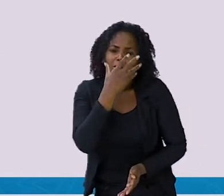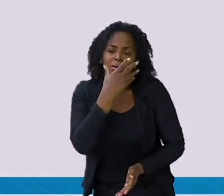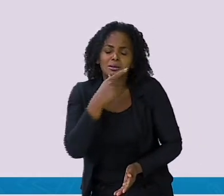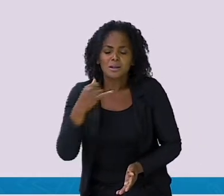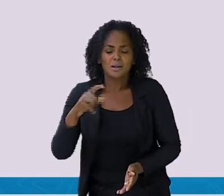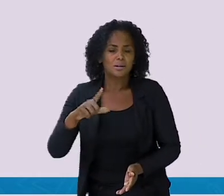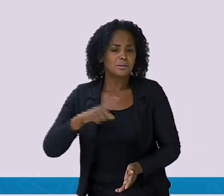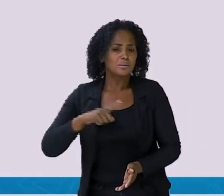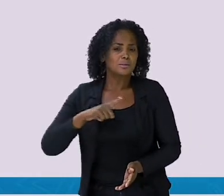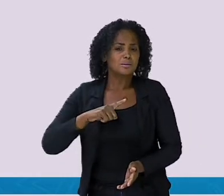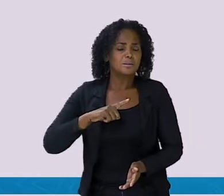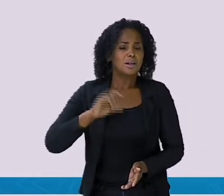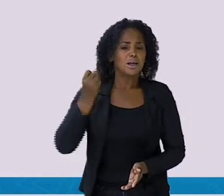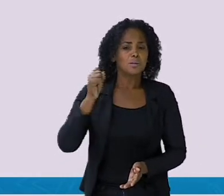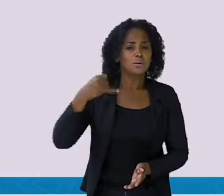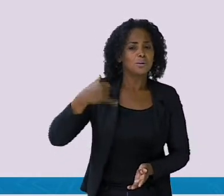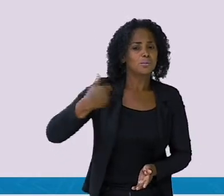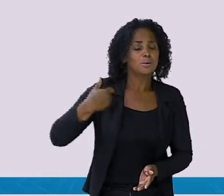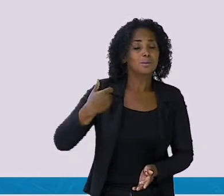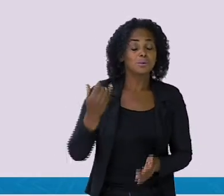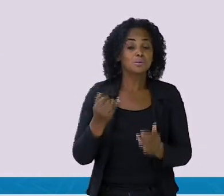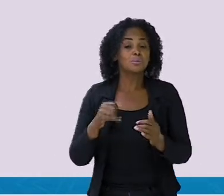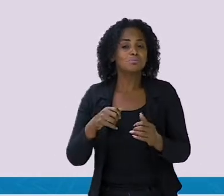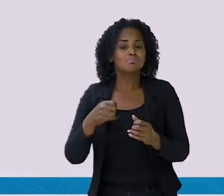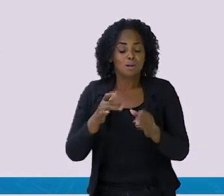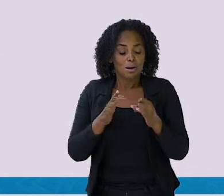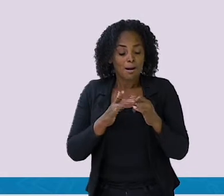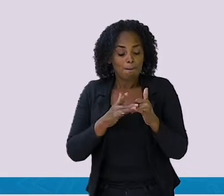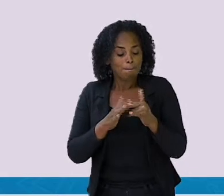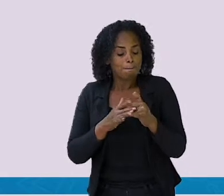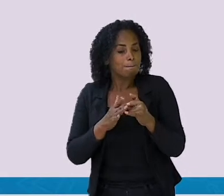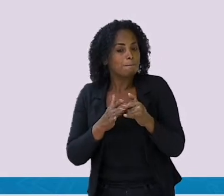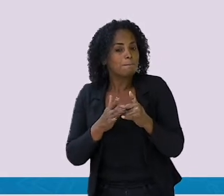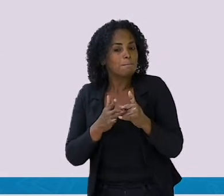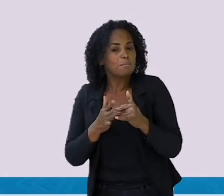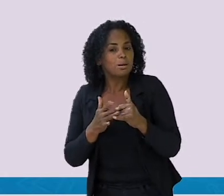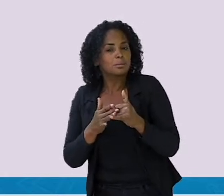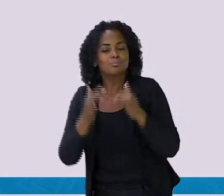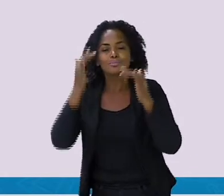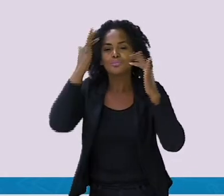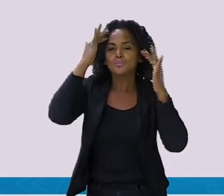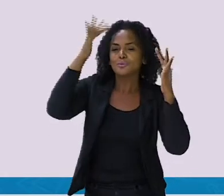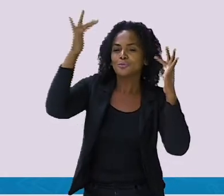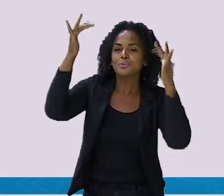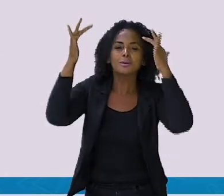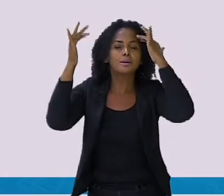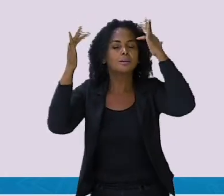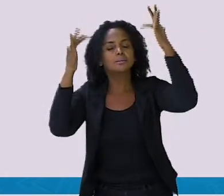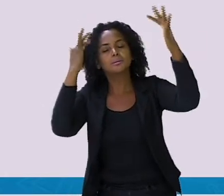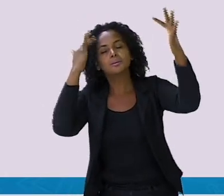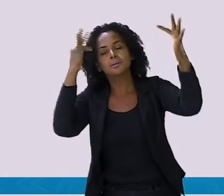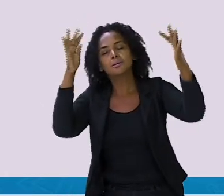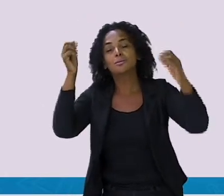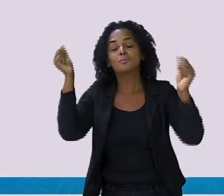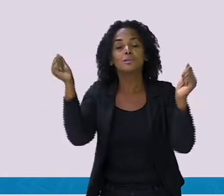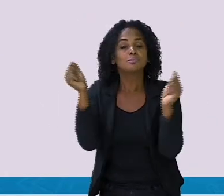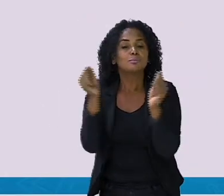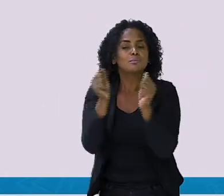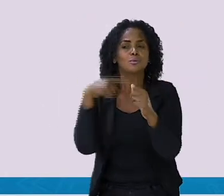uma grande aventura. A história do descobrimento do Brasil. A